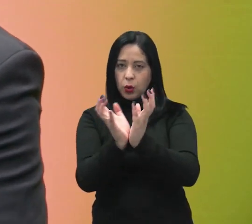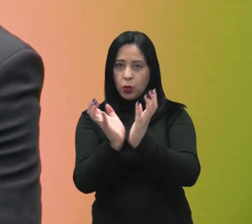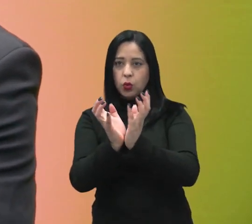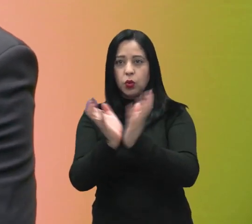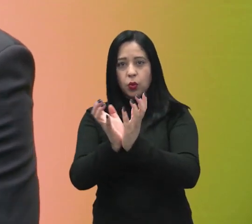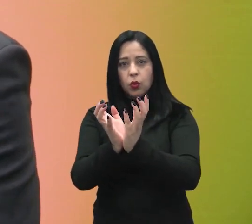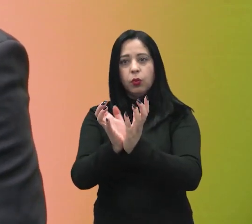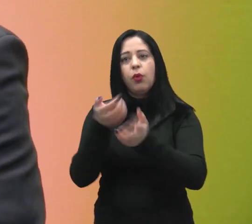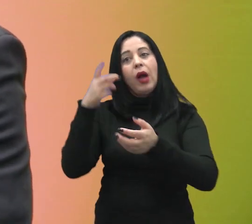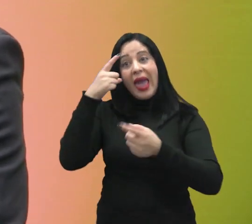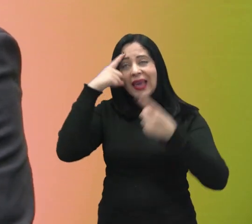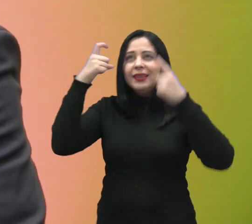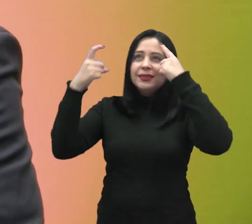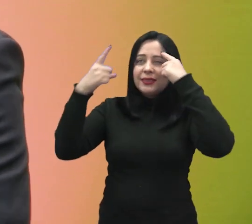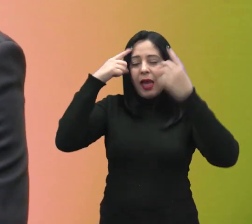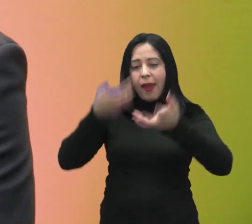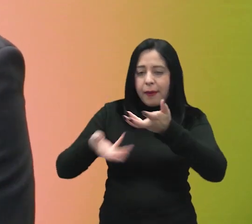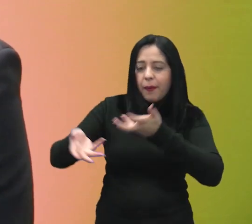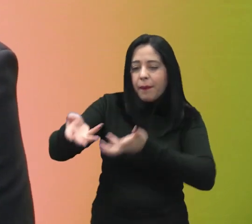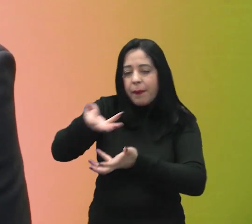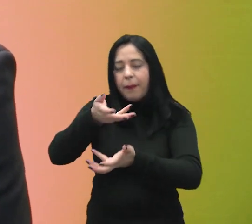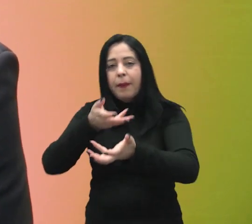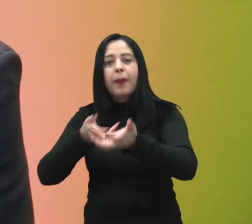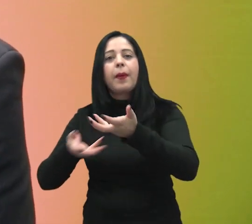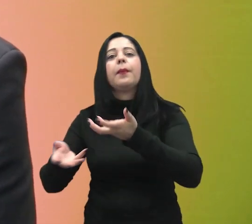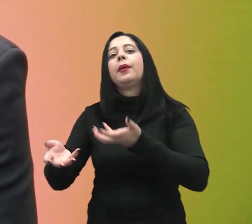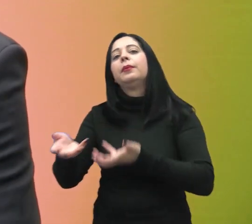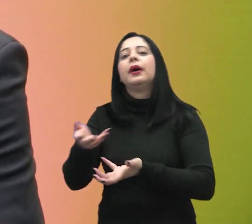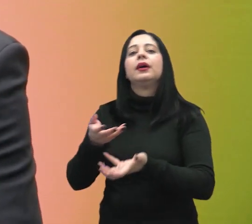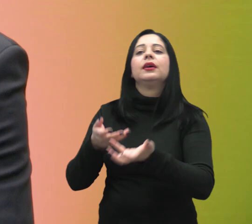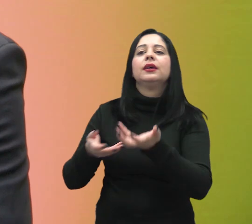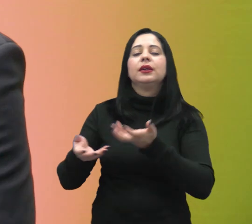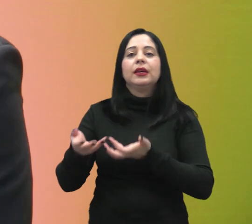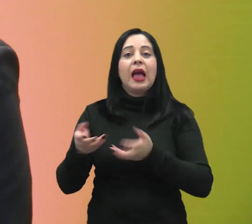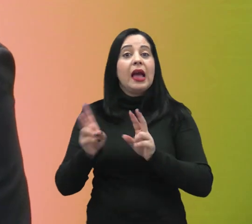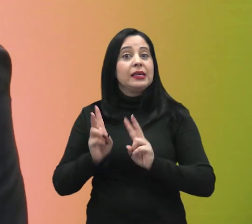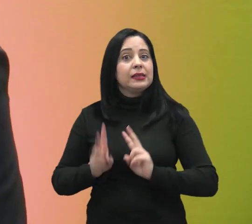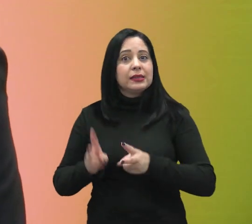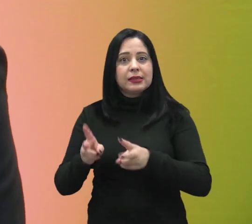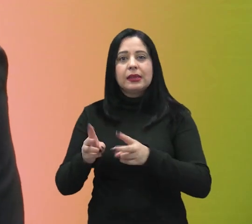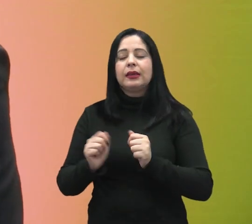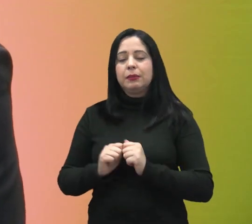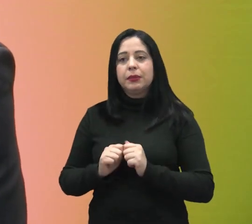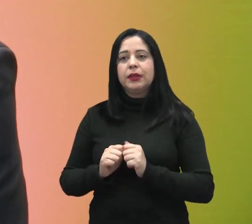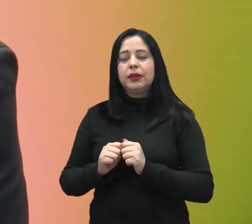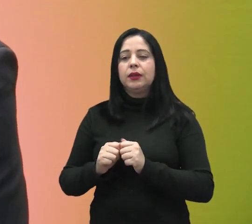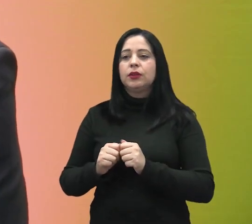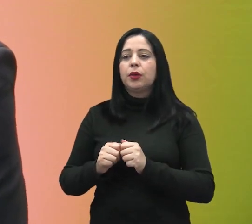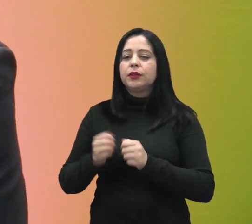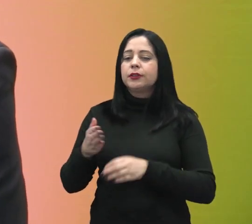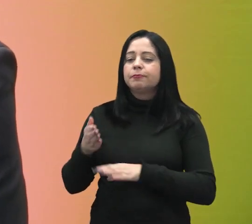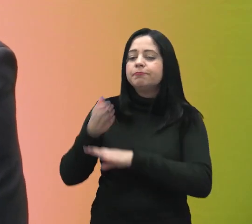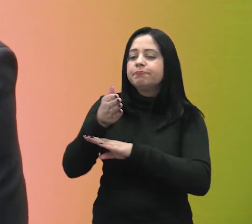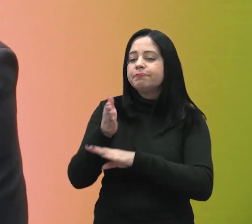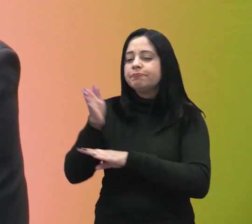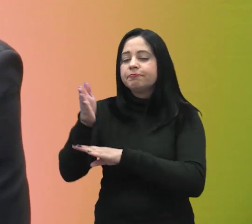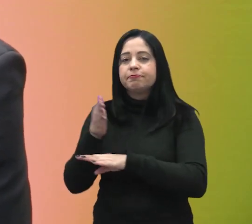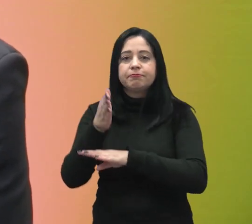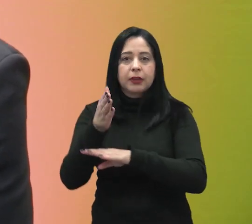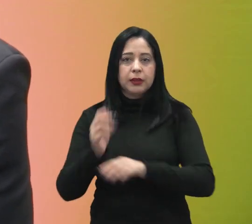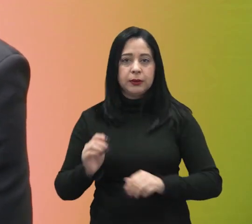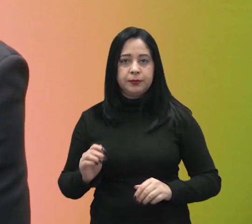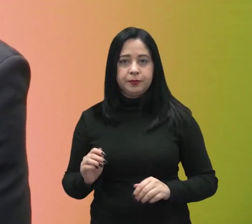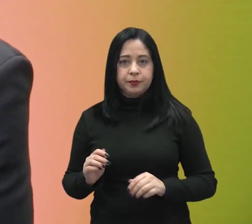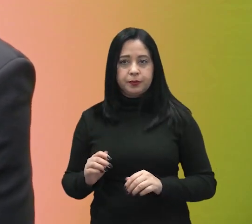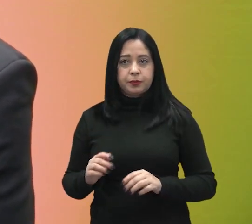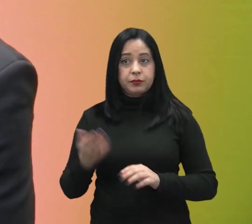vai participando, né, dos eventos, das feiras, e buscando os espaços. E aí